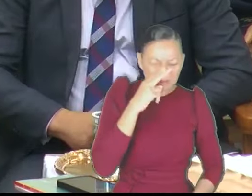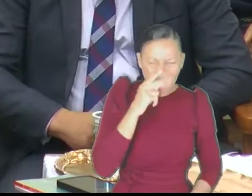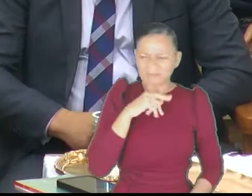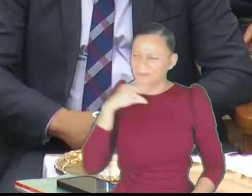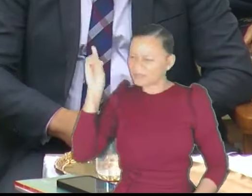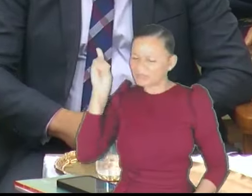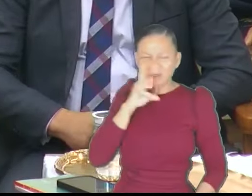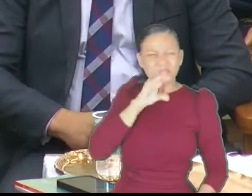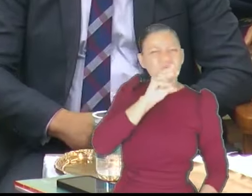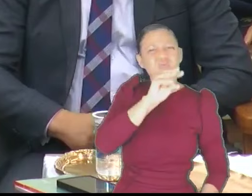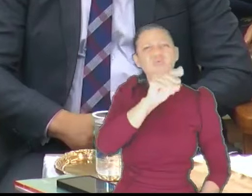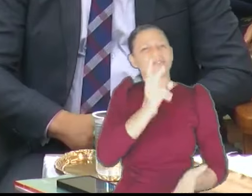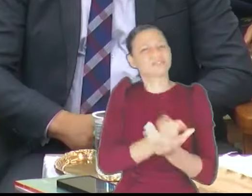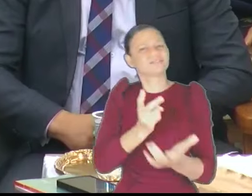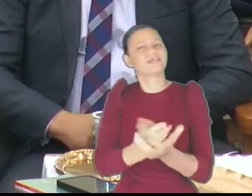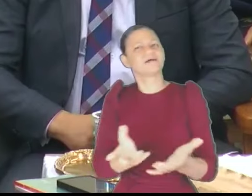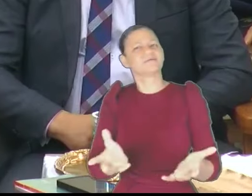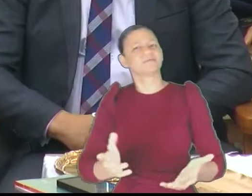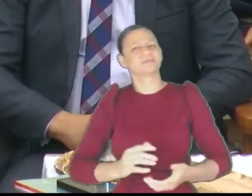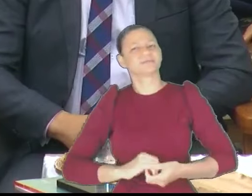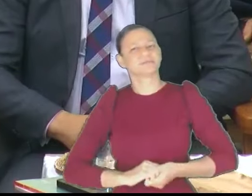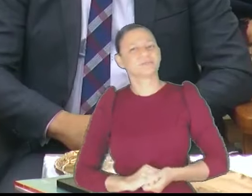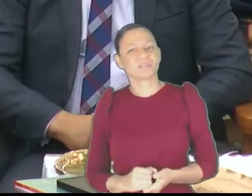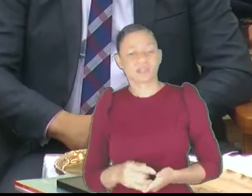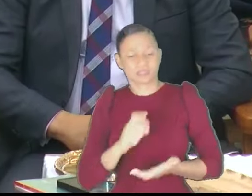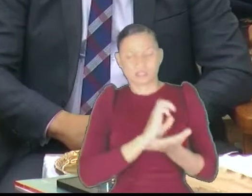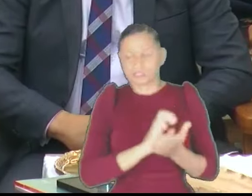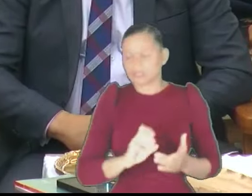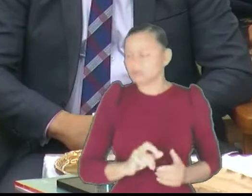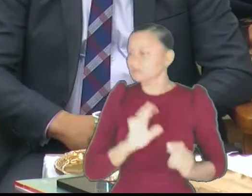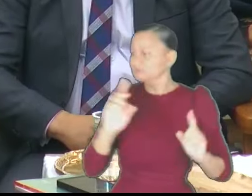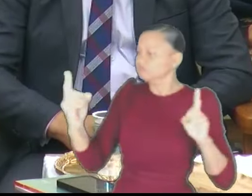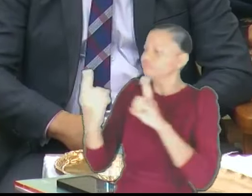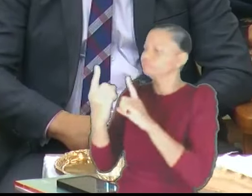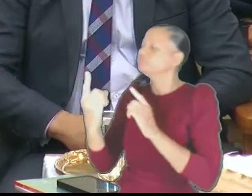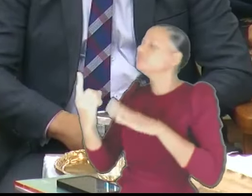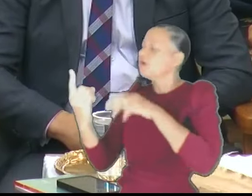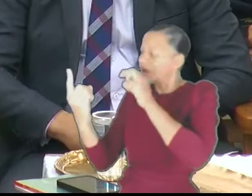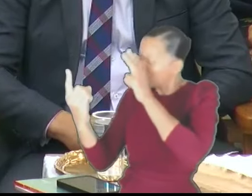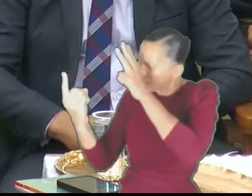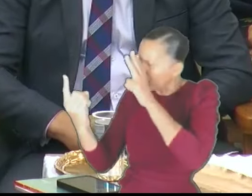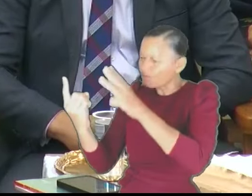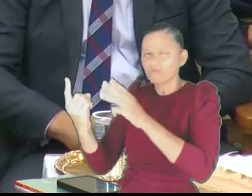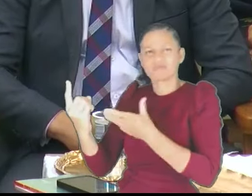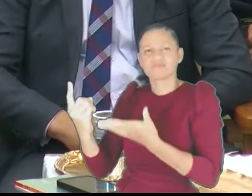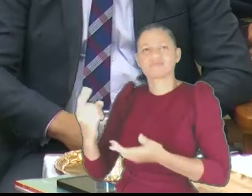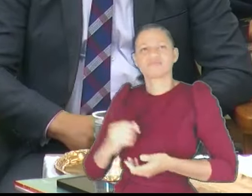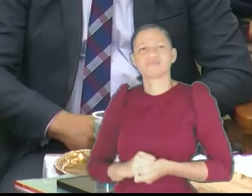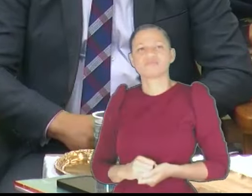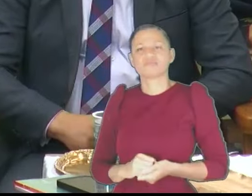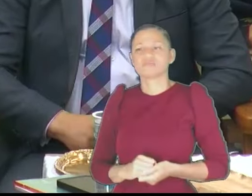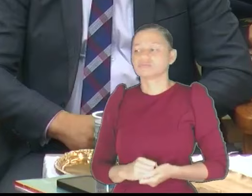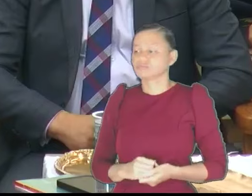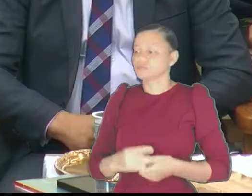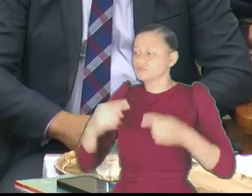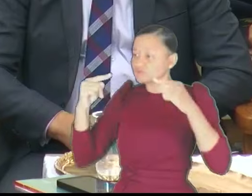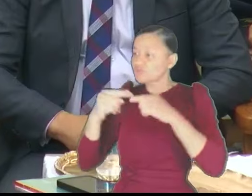Deus falando. Elias chegou para Acabe e disse: Acabe, segundo a minha